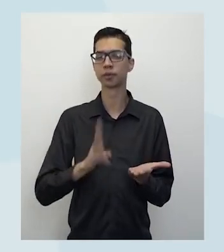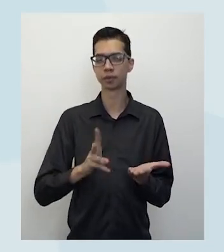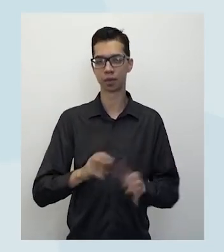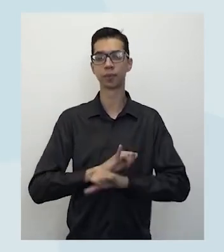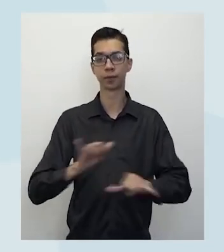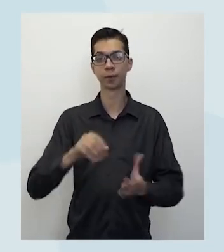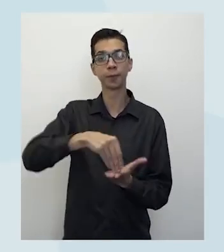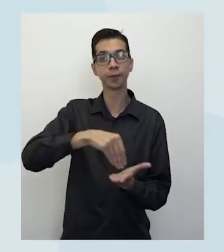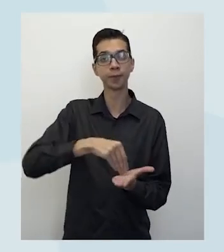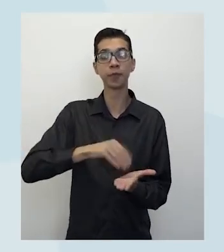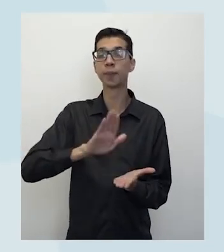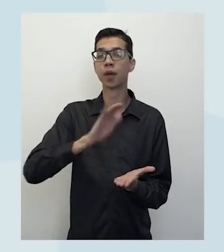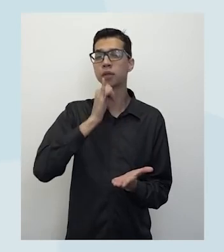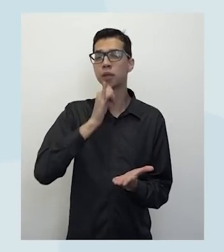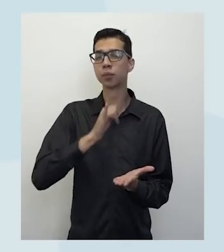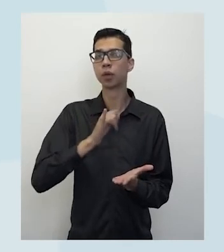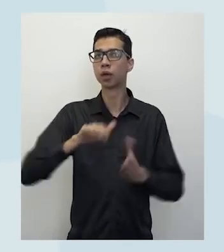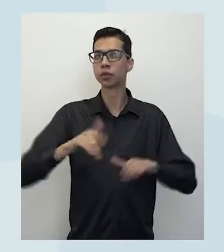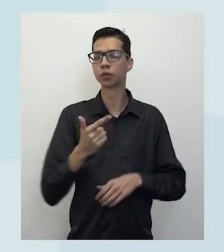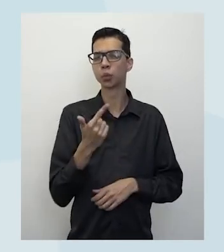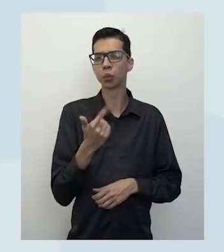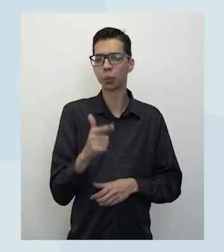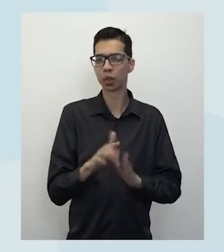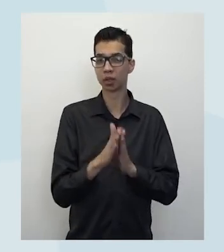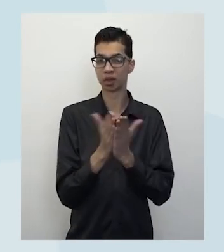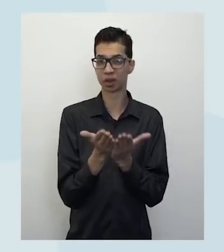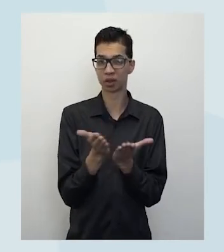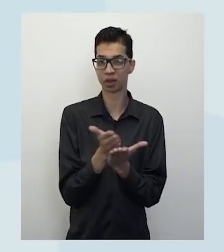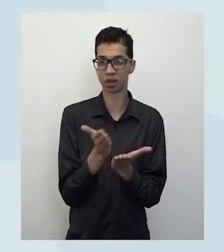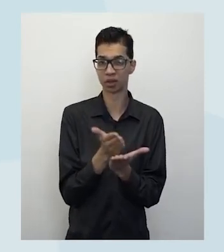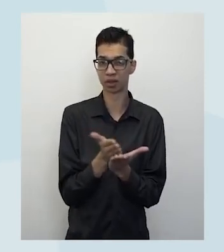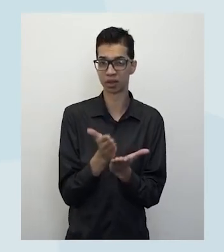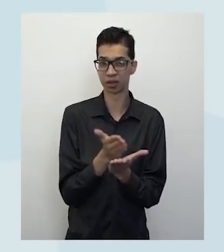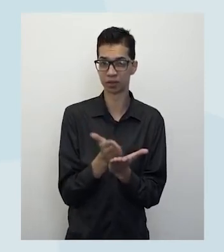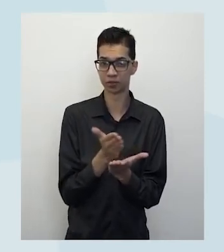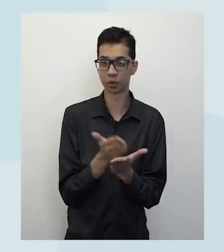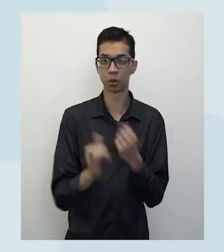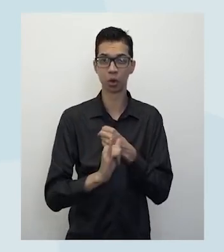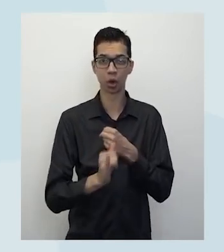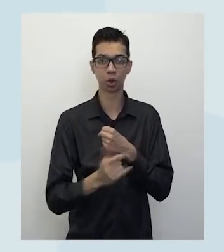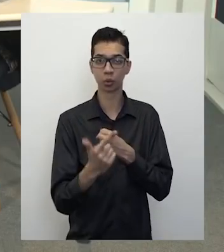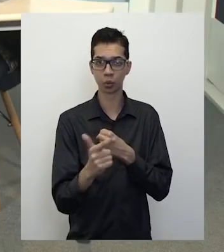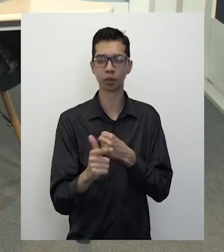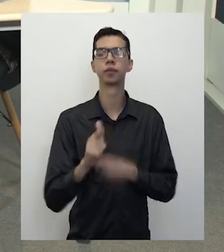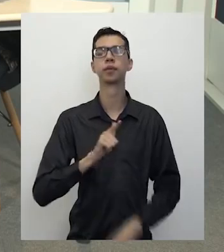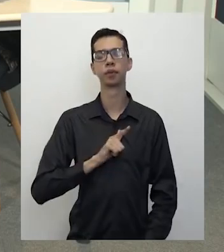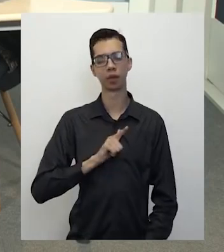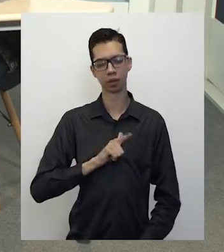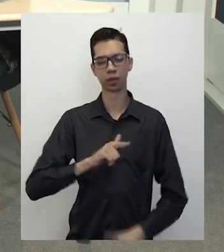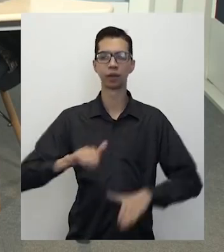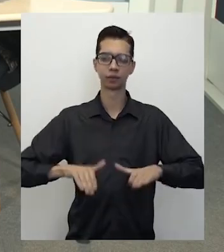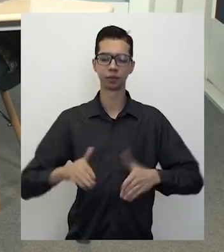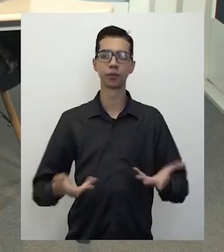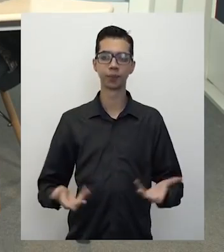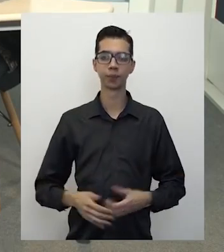que não teremos um livro de crônica. Sim, Porque acaba temos. indo para o livro depois, né? Exatamente. Aquelas que são